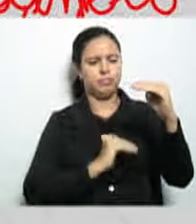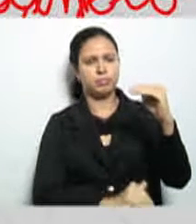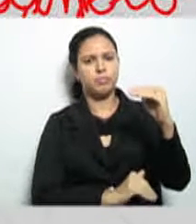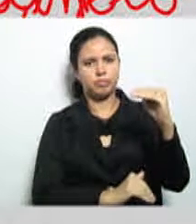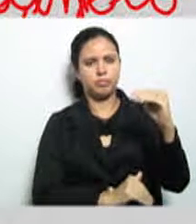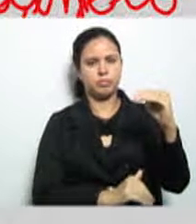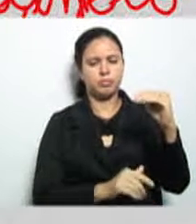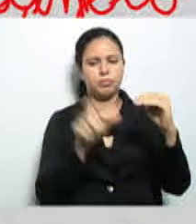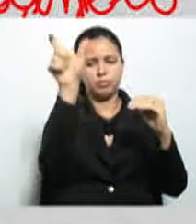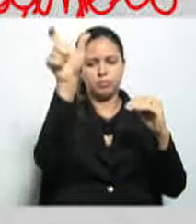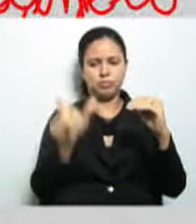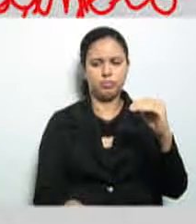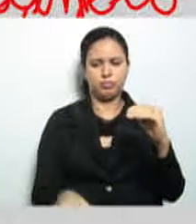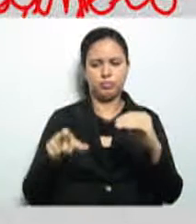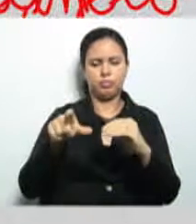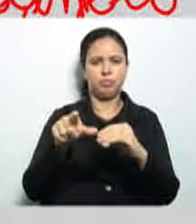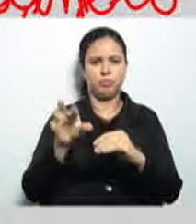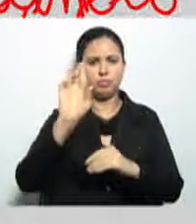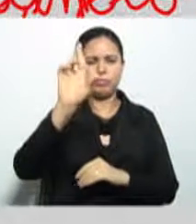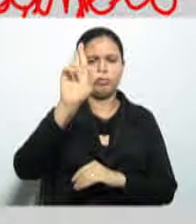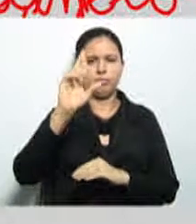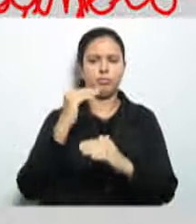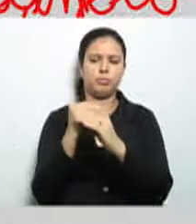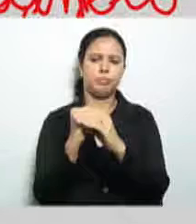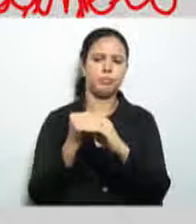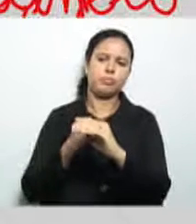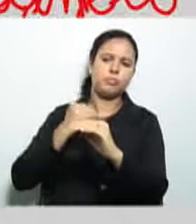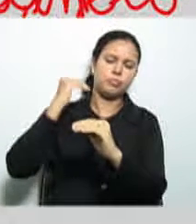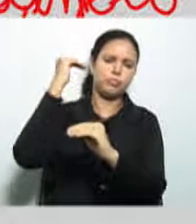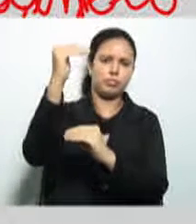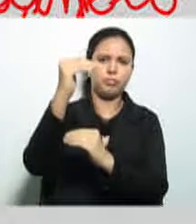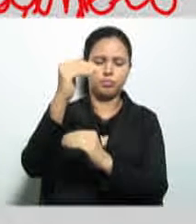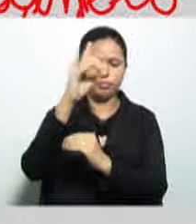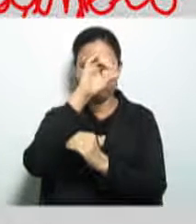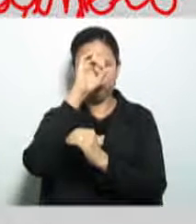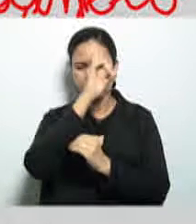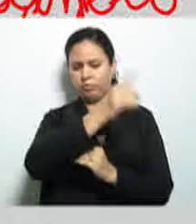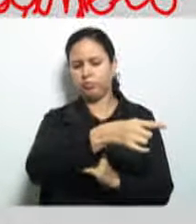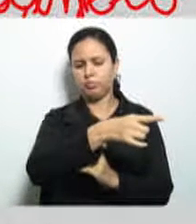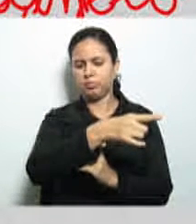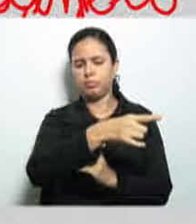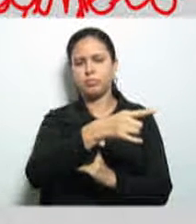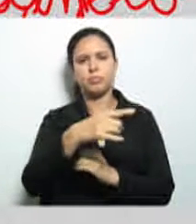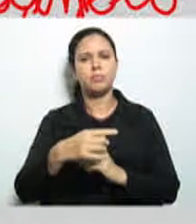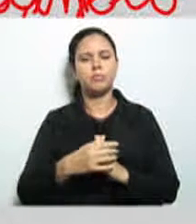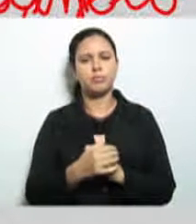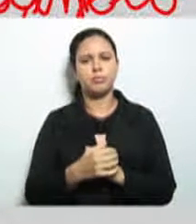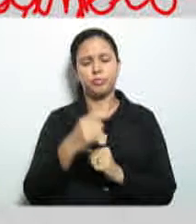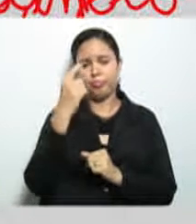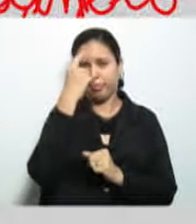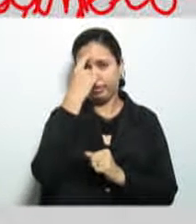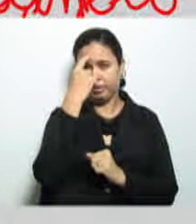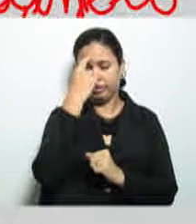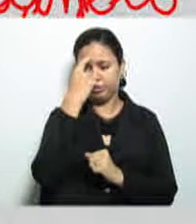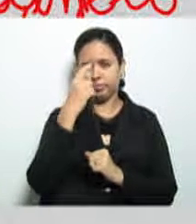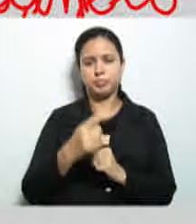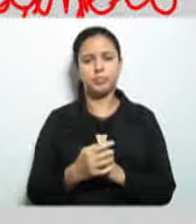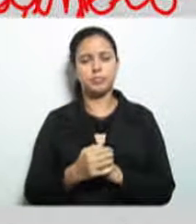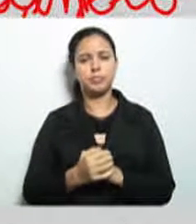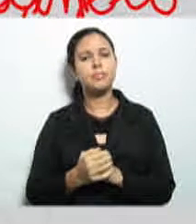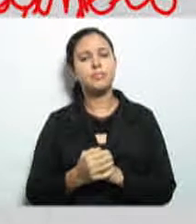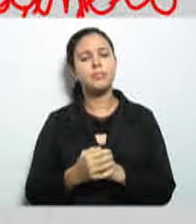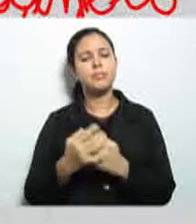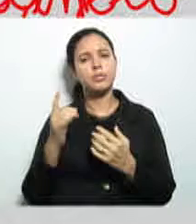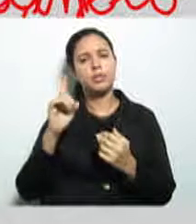como objeto. Então, o senhor dos escravos realmente se achava superior a eles. Então, desse modo era que